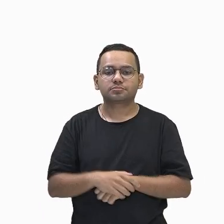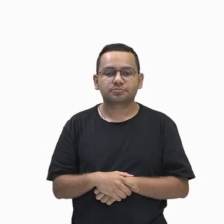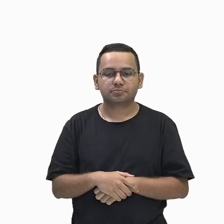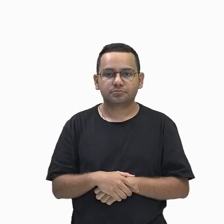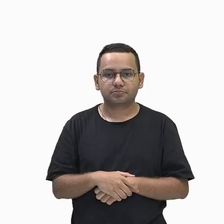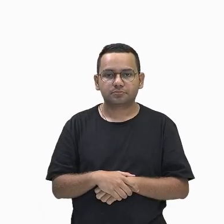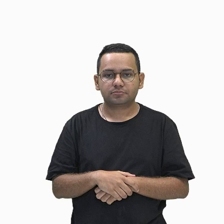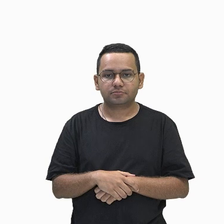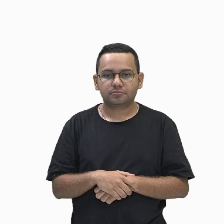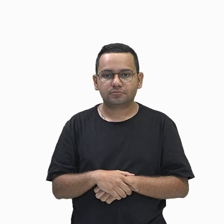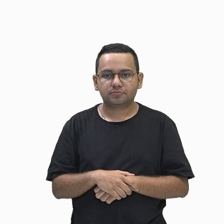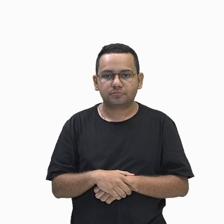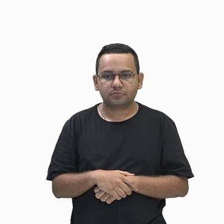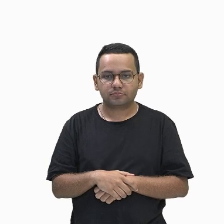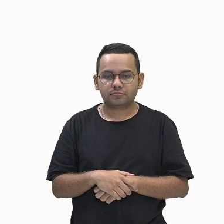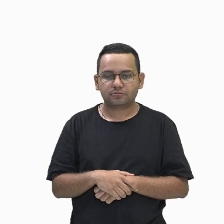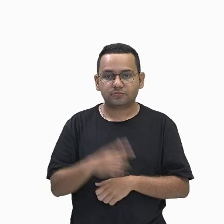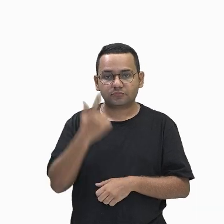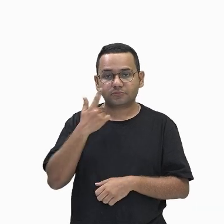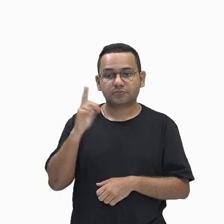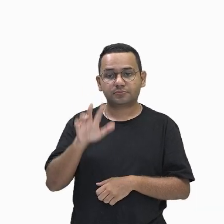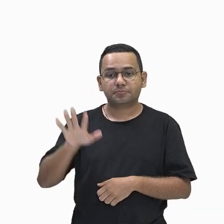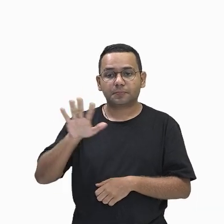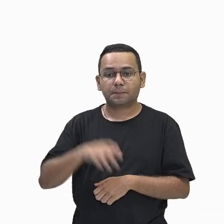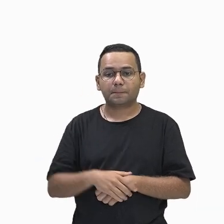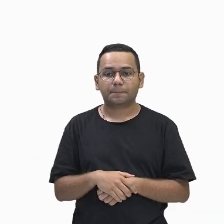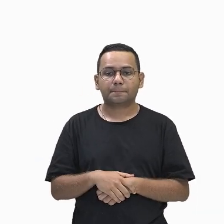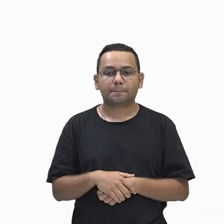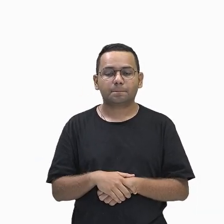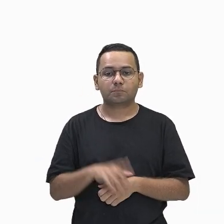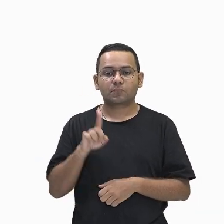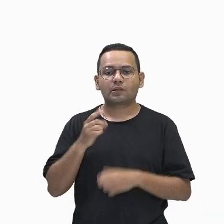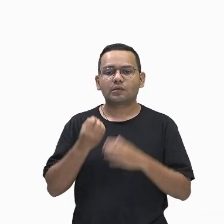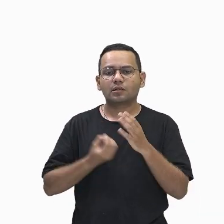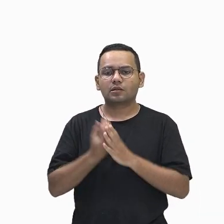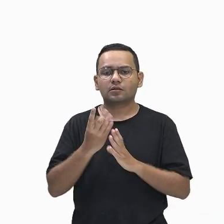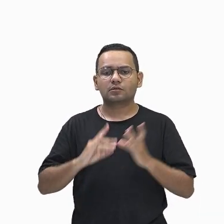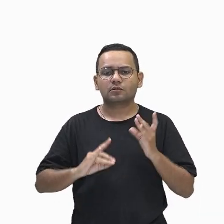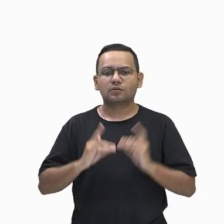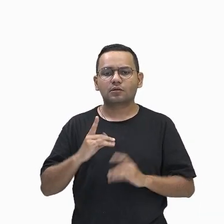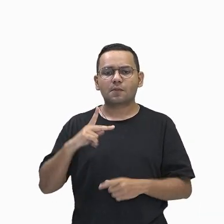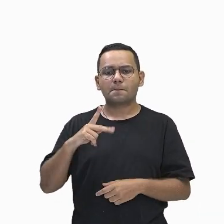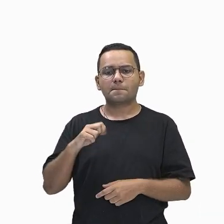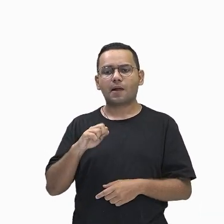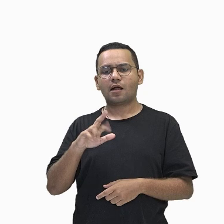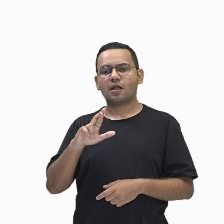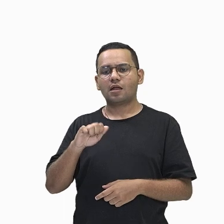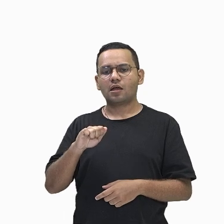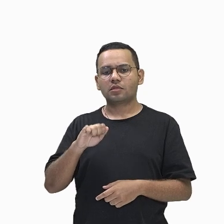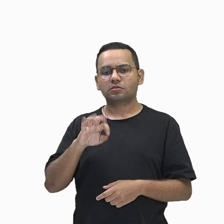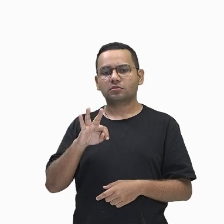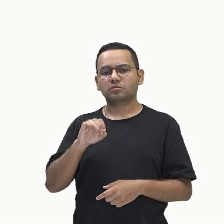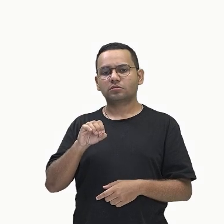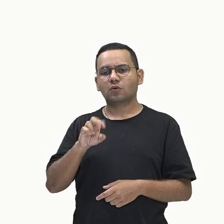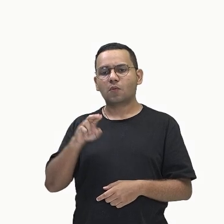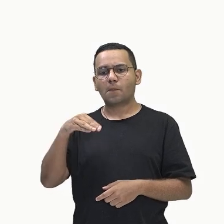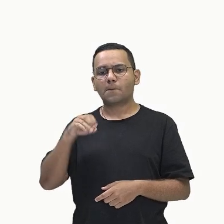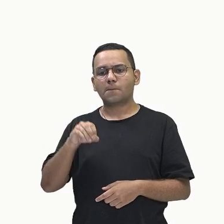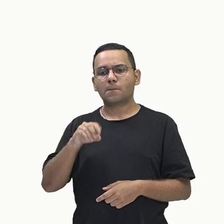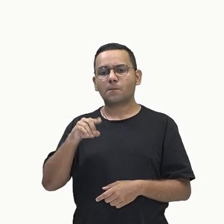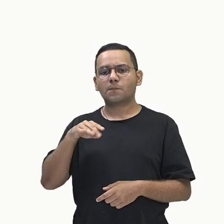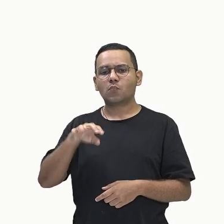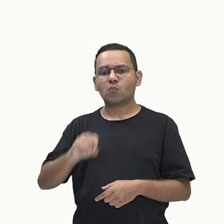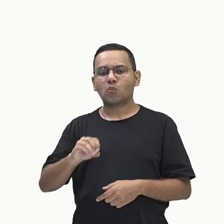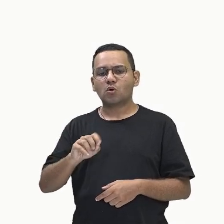né? Como vista na imagem, elas produzem um hormônio chamado paratormônio, que regula os níveis